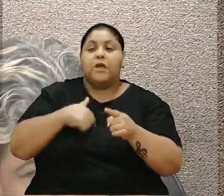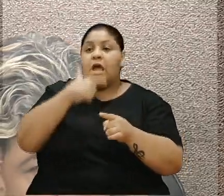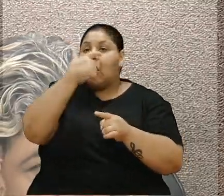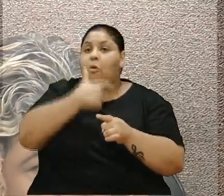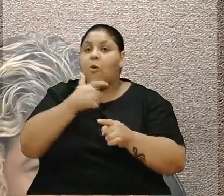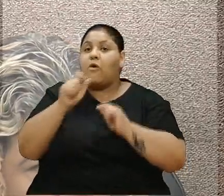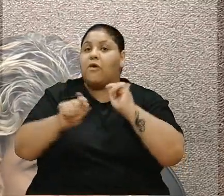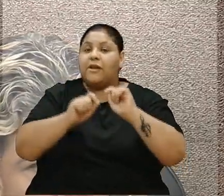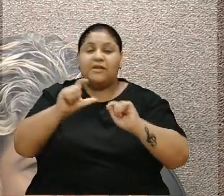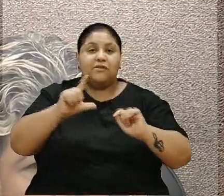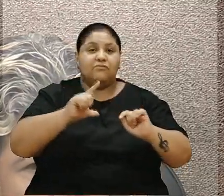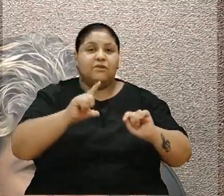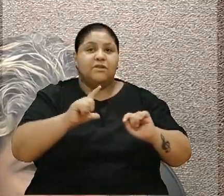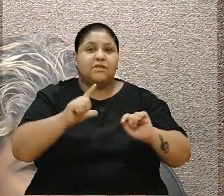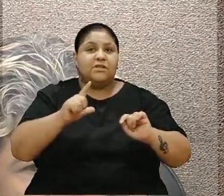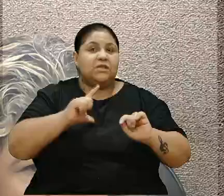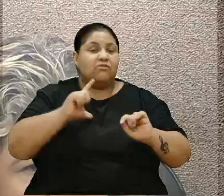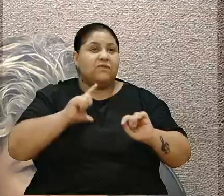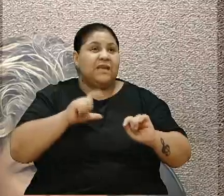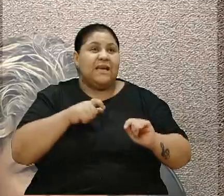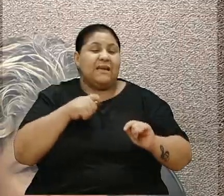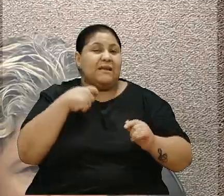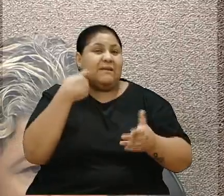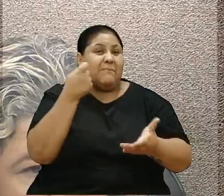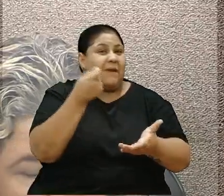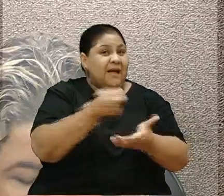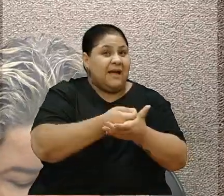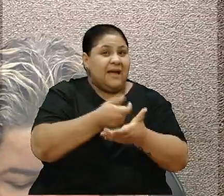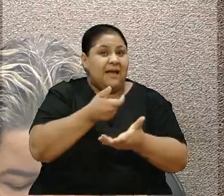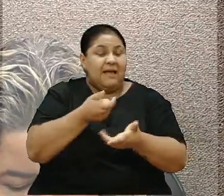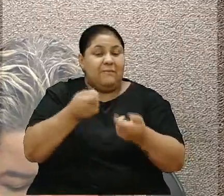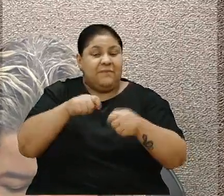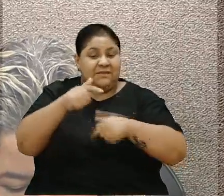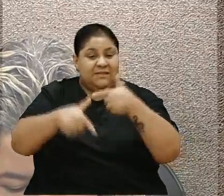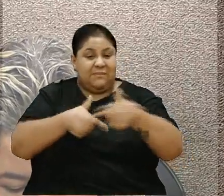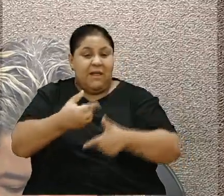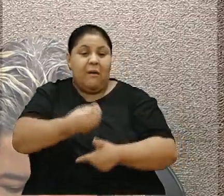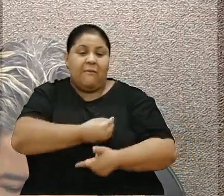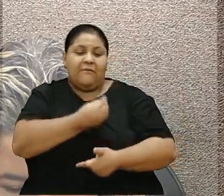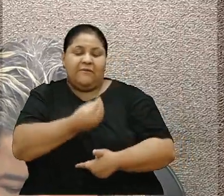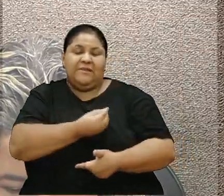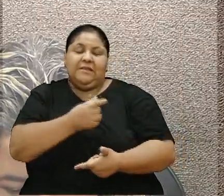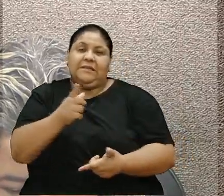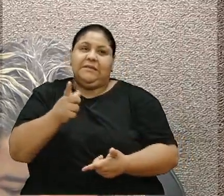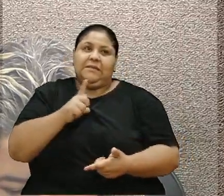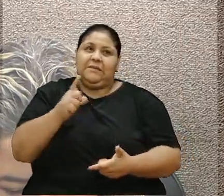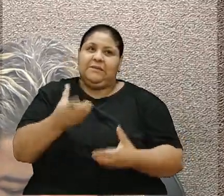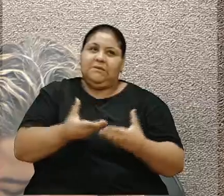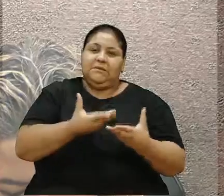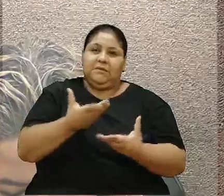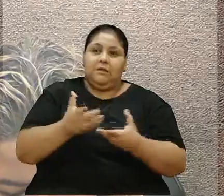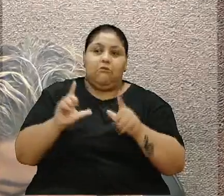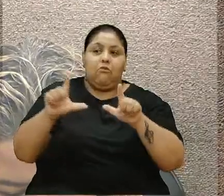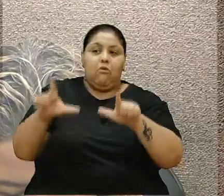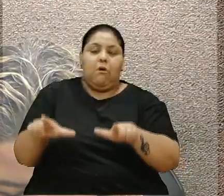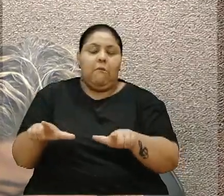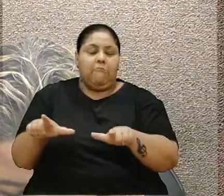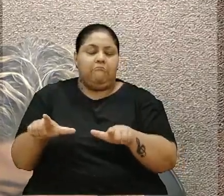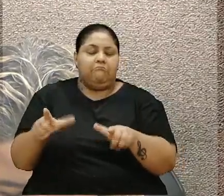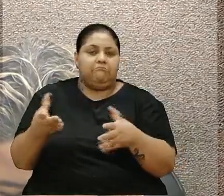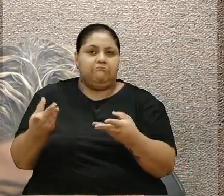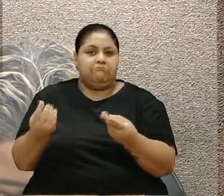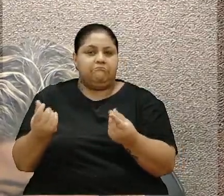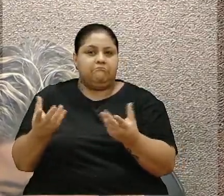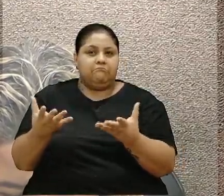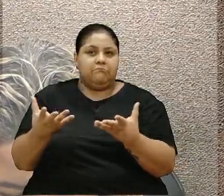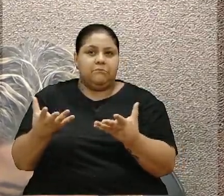quem não tem condições de pagar e precisa trabalhar para sobreviver, teria que ter um local mais,